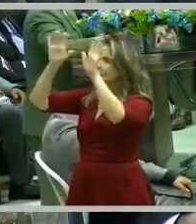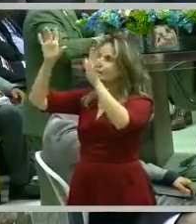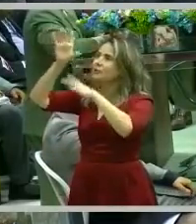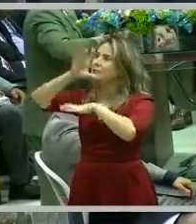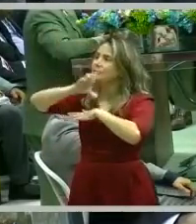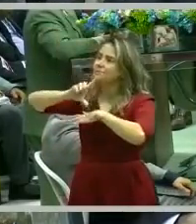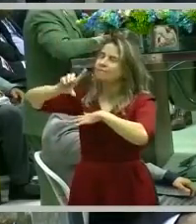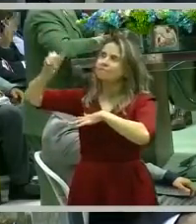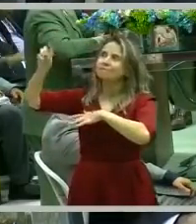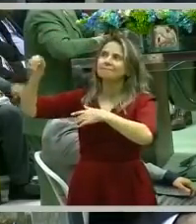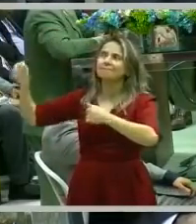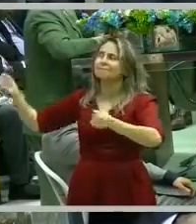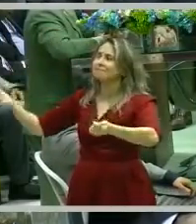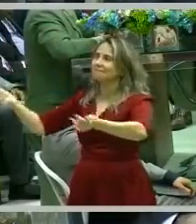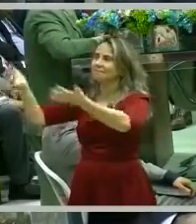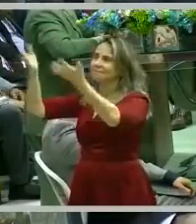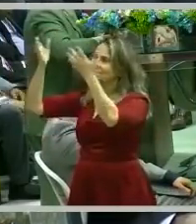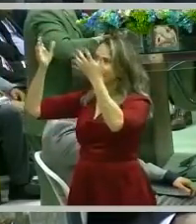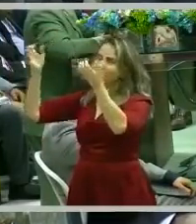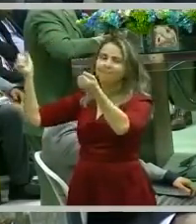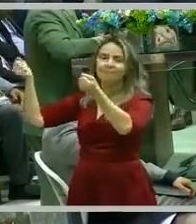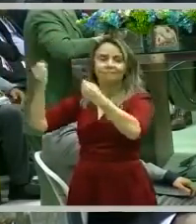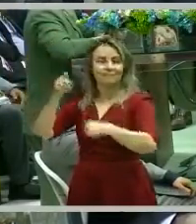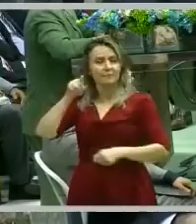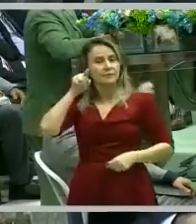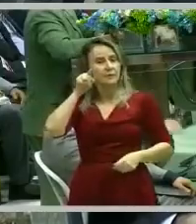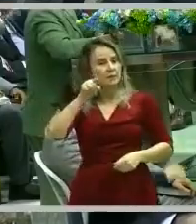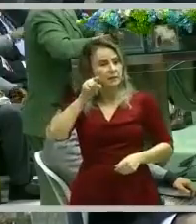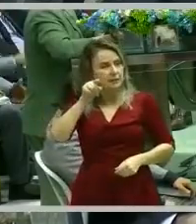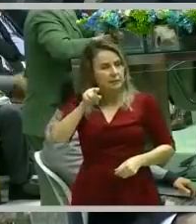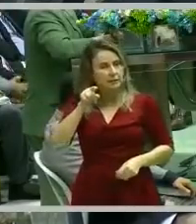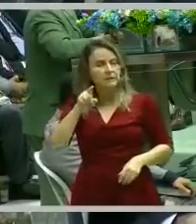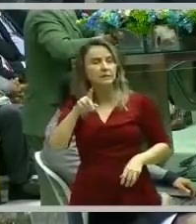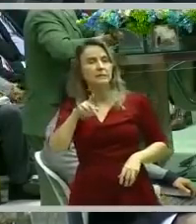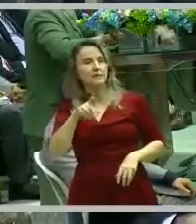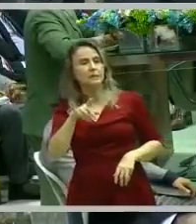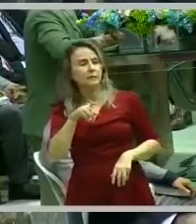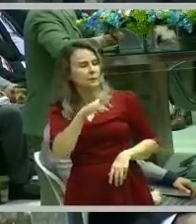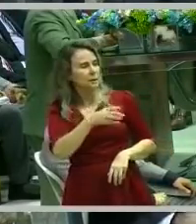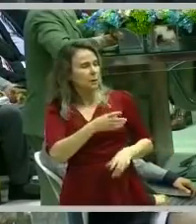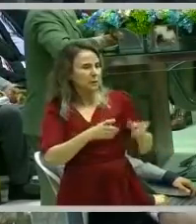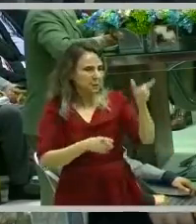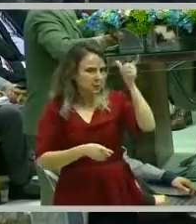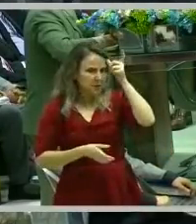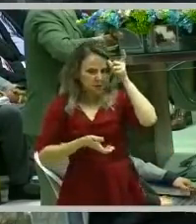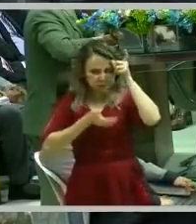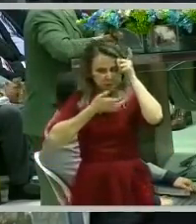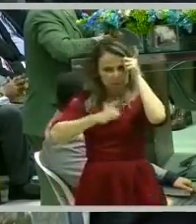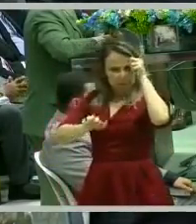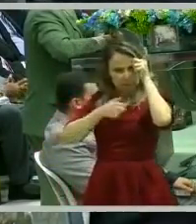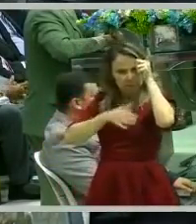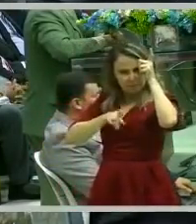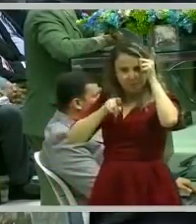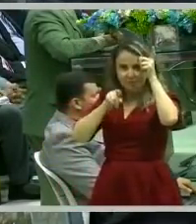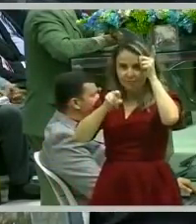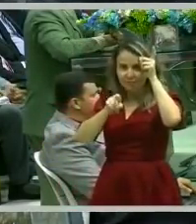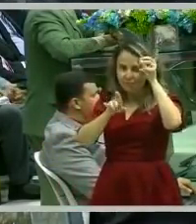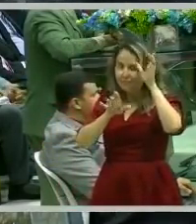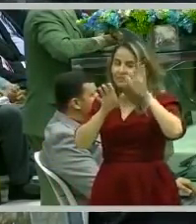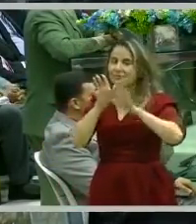Deus nesta hora. Se você incomoda o diabo, incomoda o inferno, vai se levantar dentro